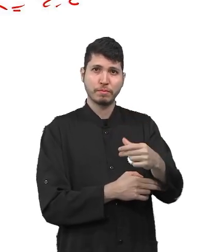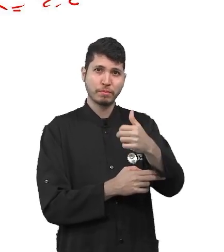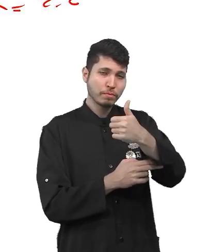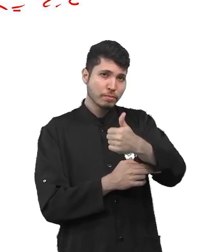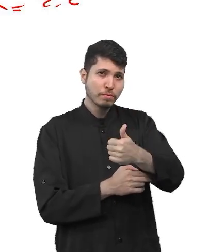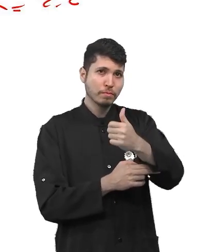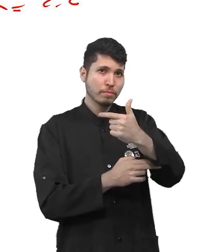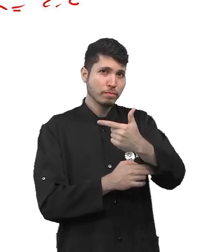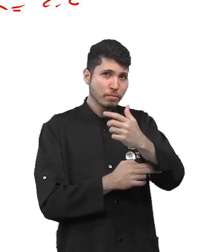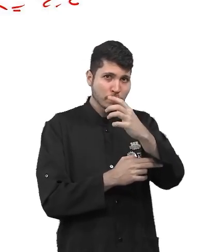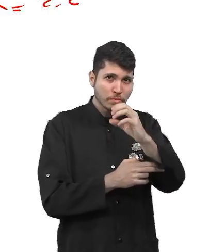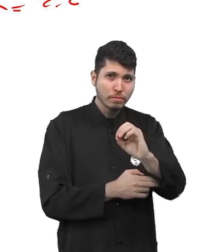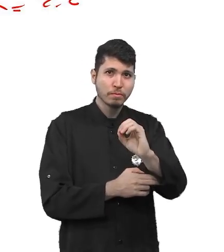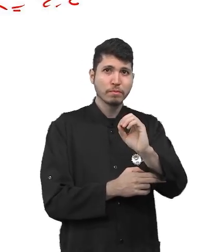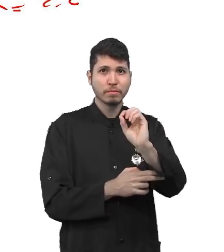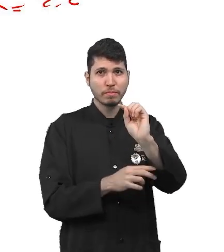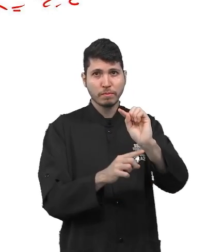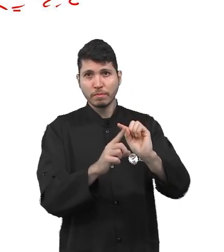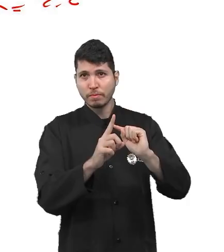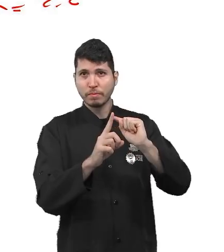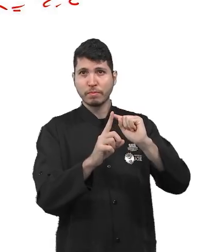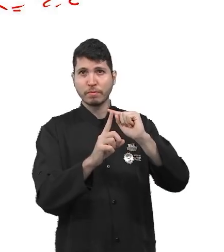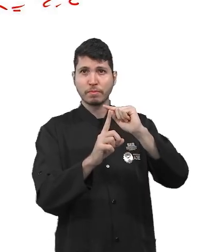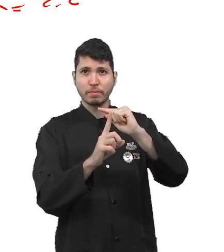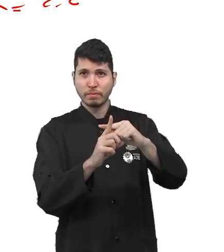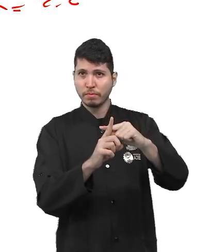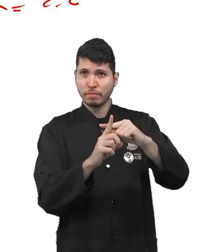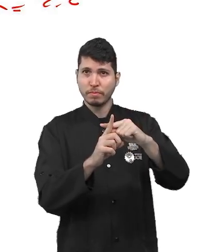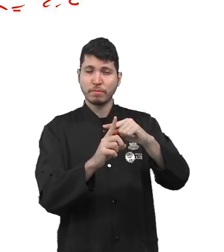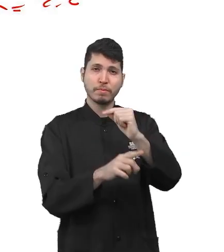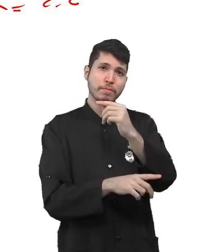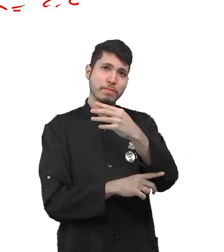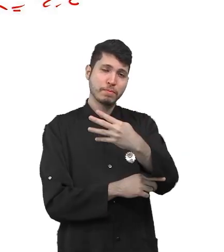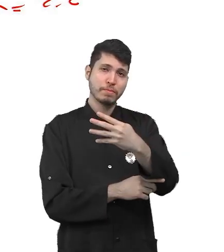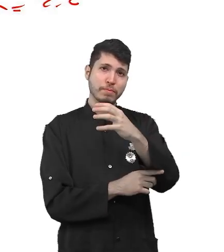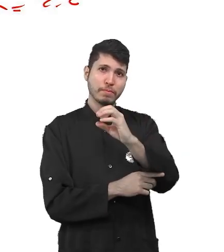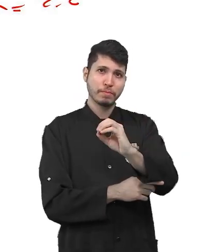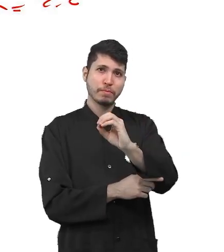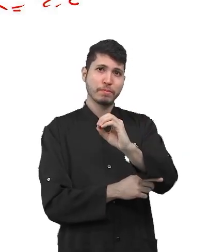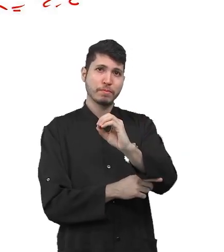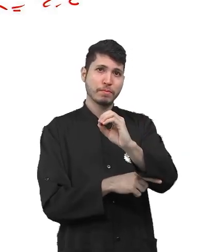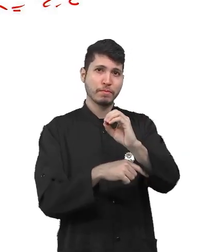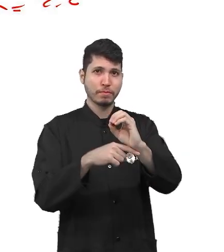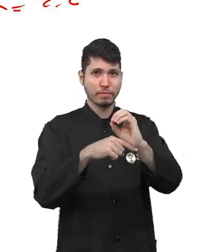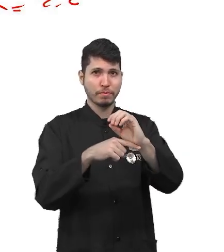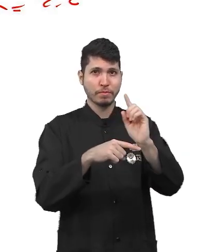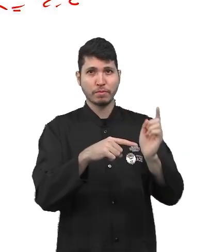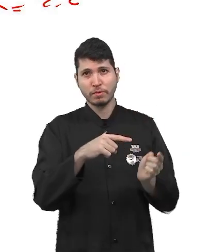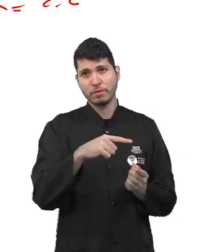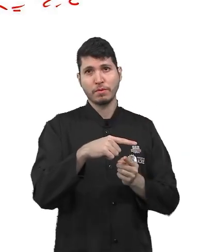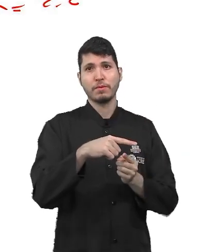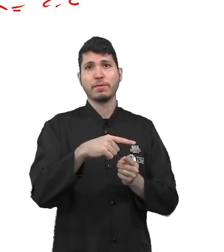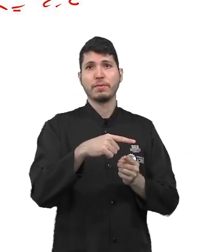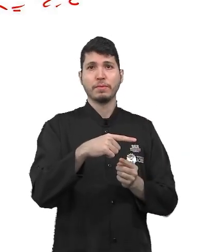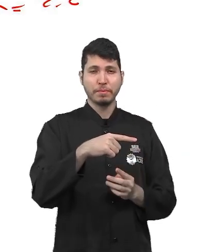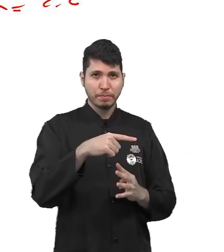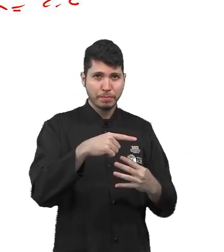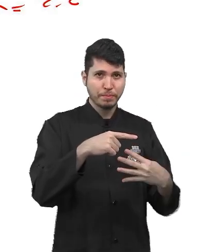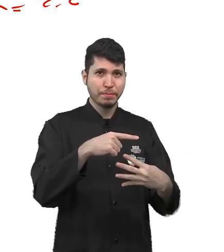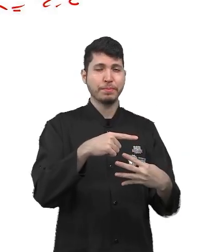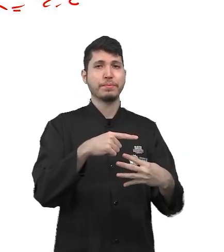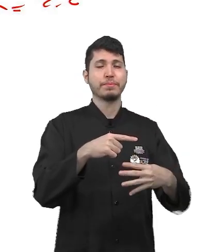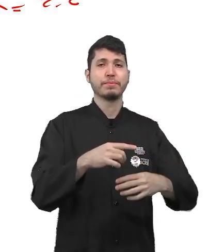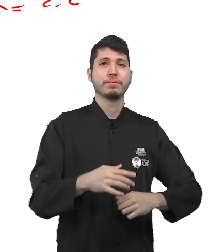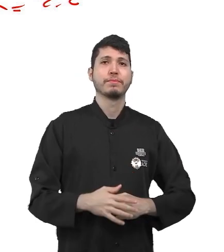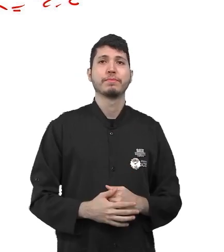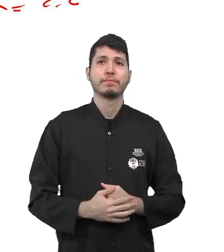aqui, ó, vai dar 40, não é isso? Dividido por 4. Você